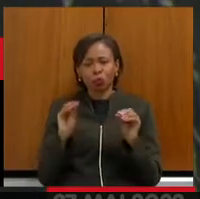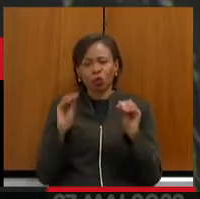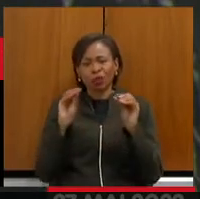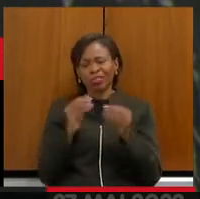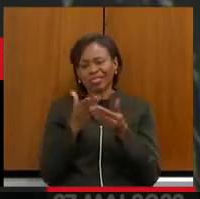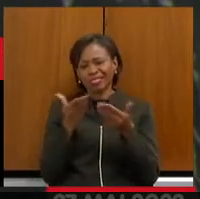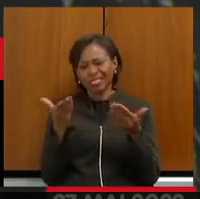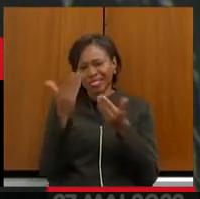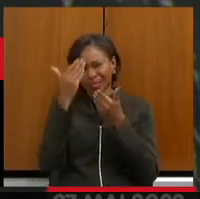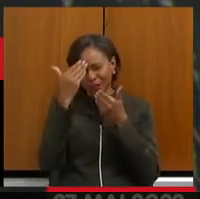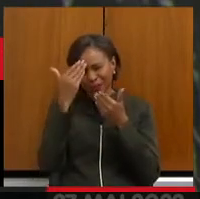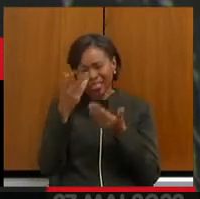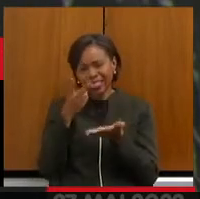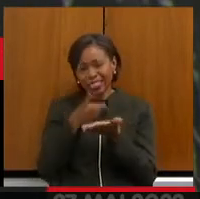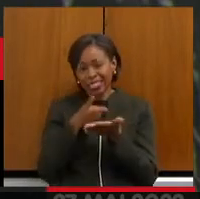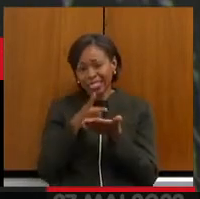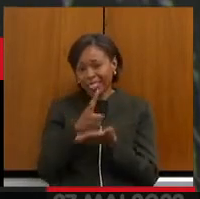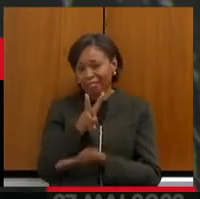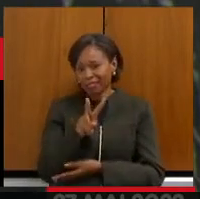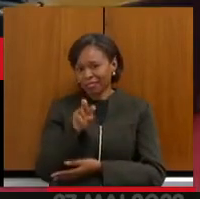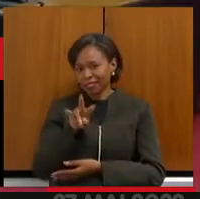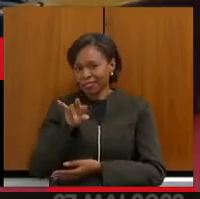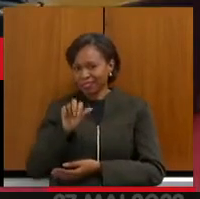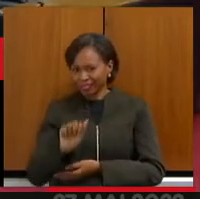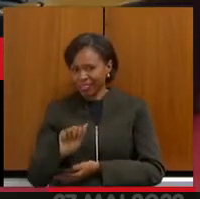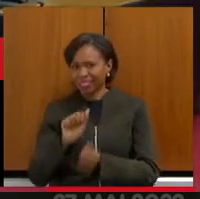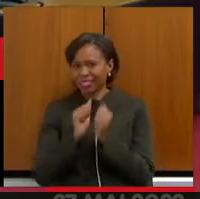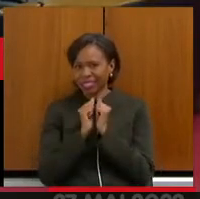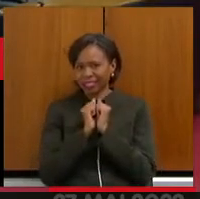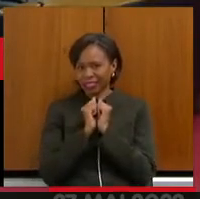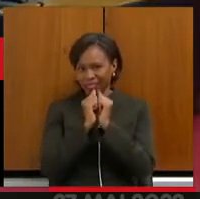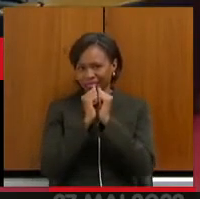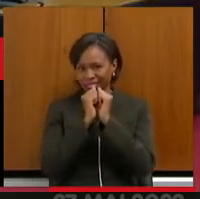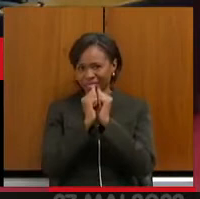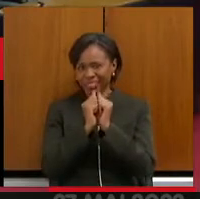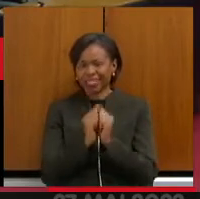obrigada e sempre-vivas estamos juntas